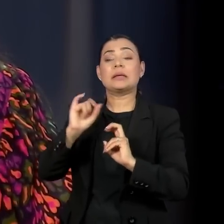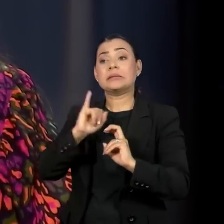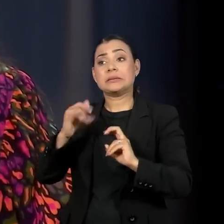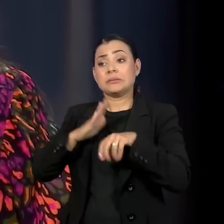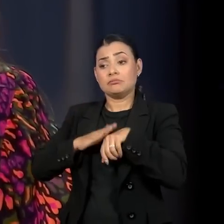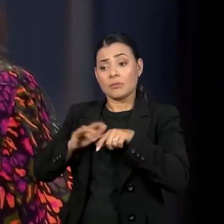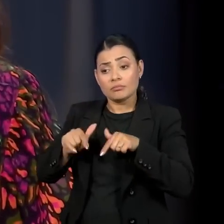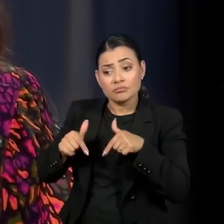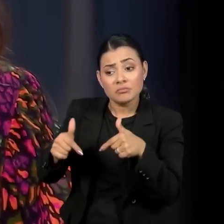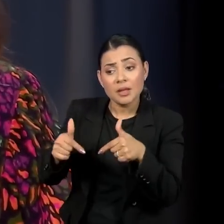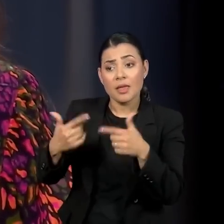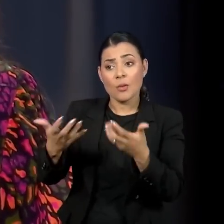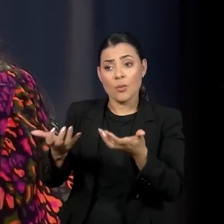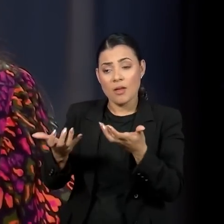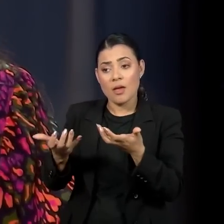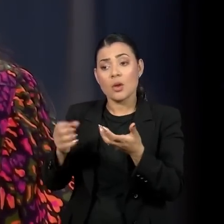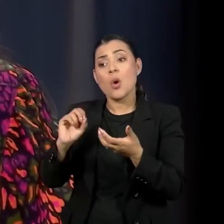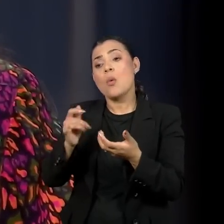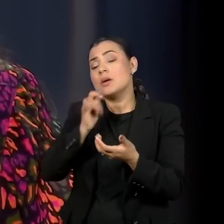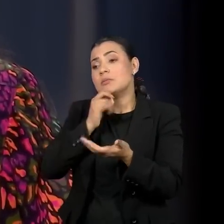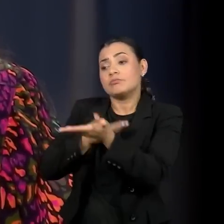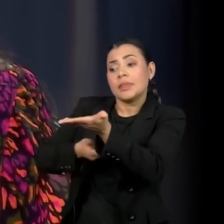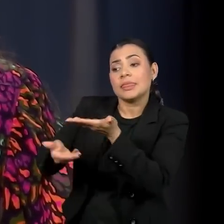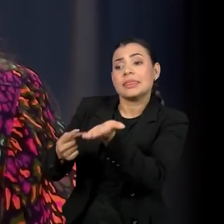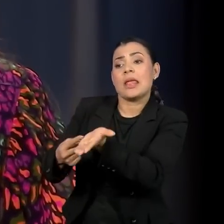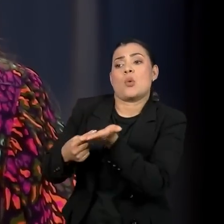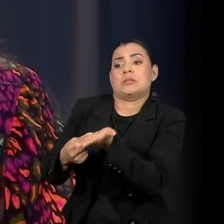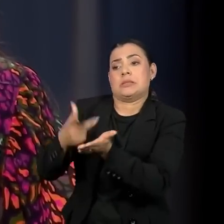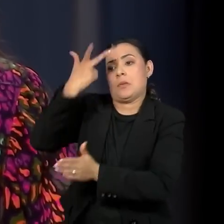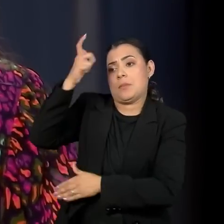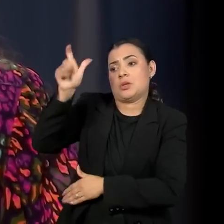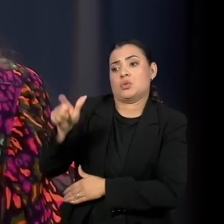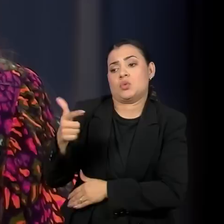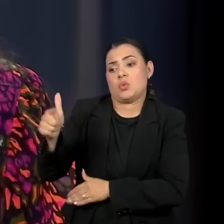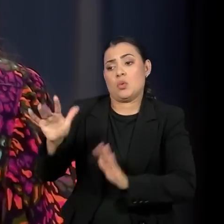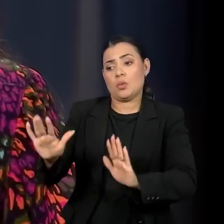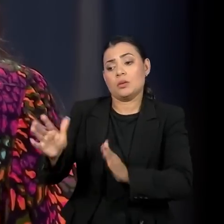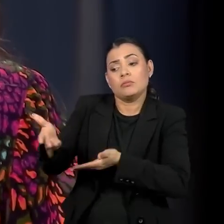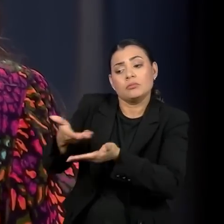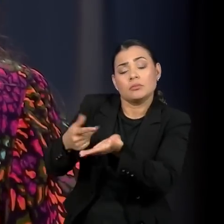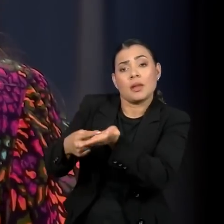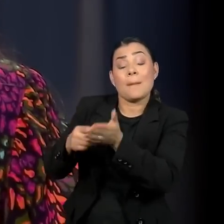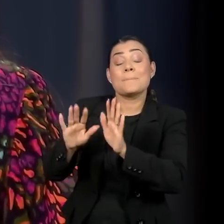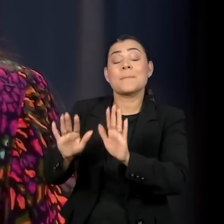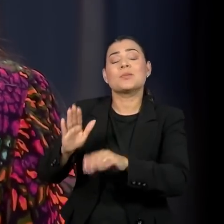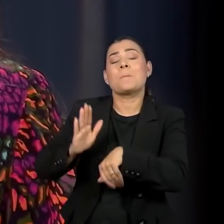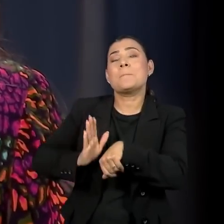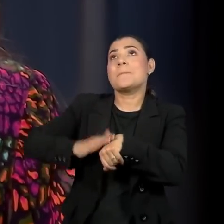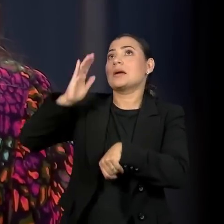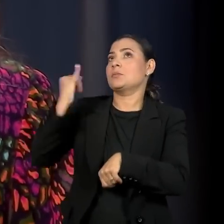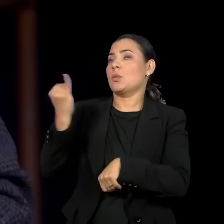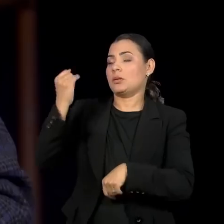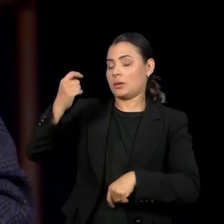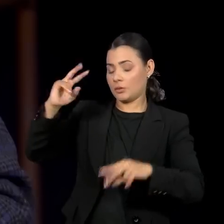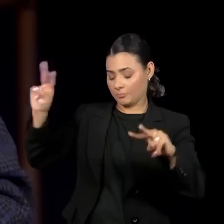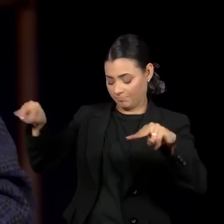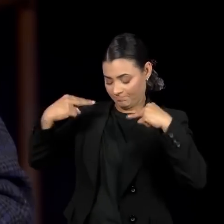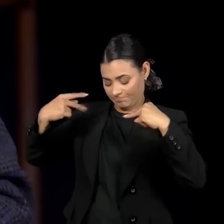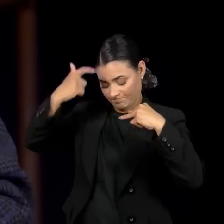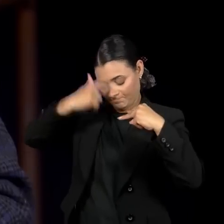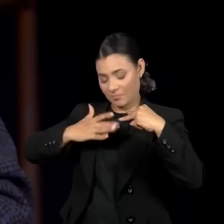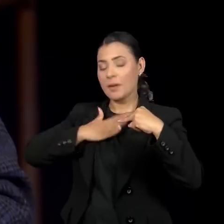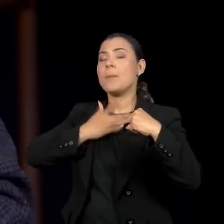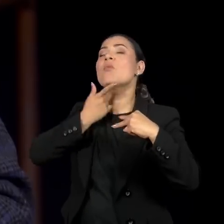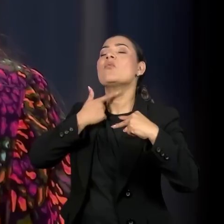ou total, em negociação com outra pessoa ou não, aí é uma outra conversa. Mas acho que o mais importante é você Olhar para você olhar para o